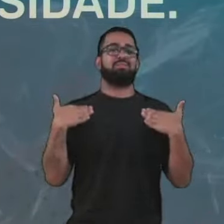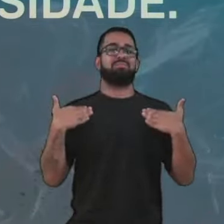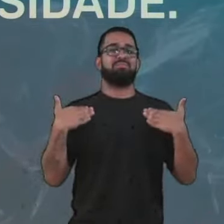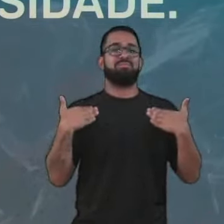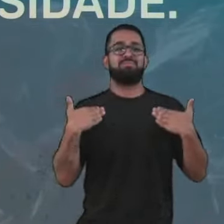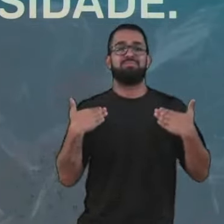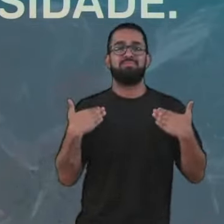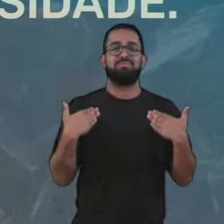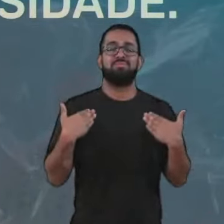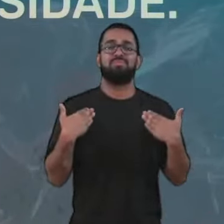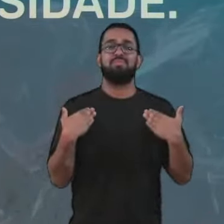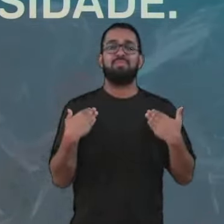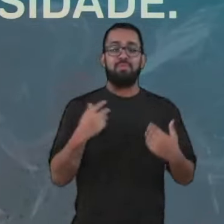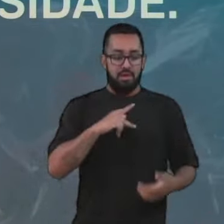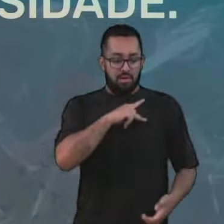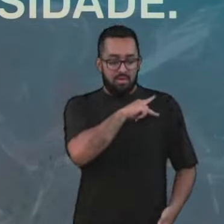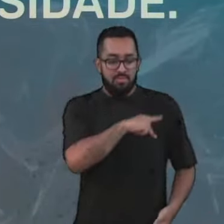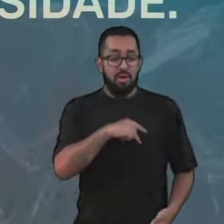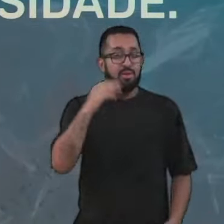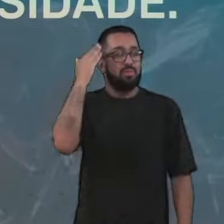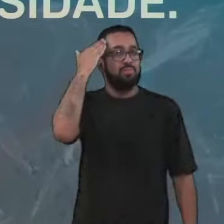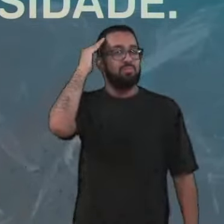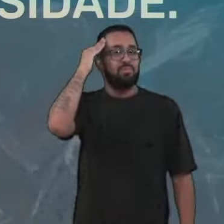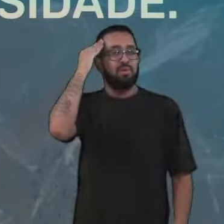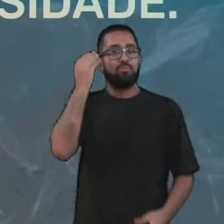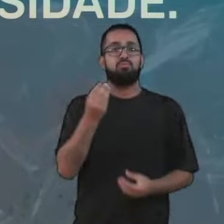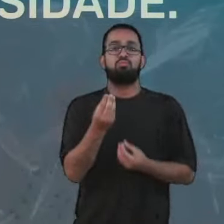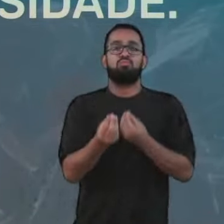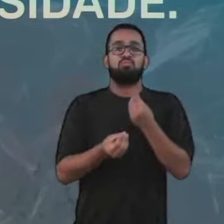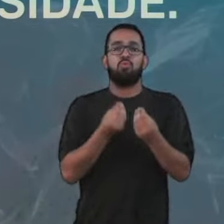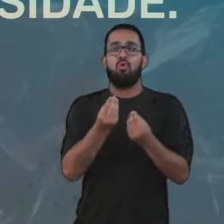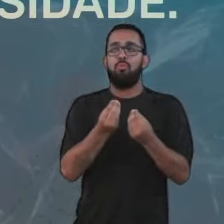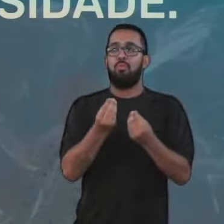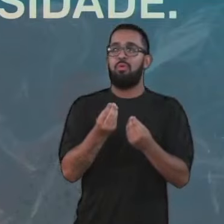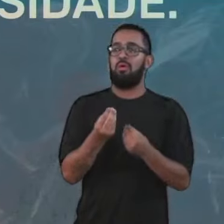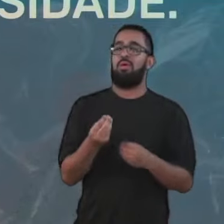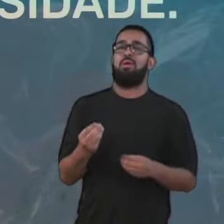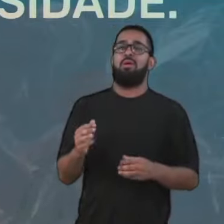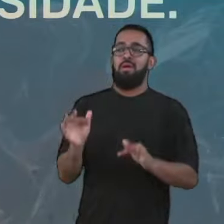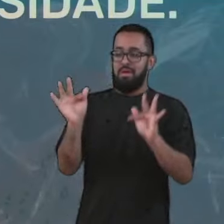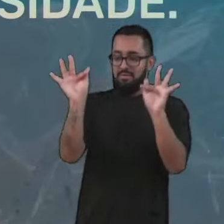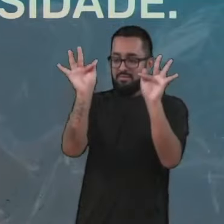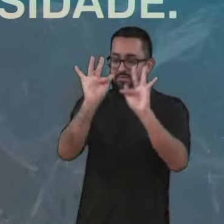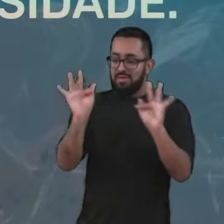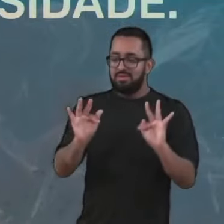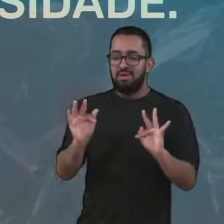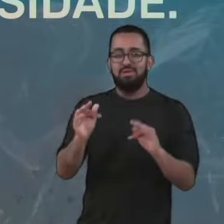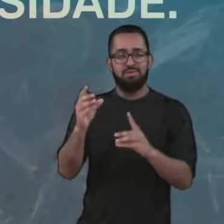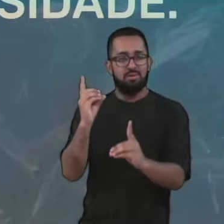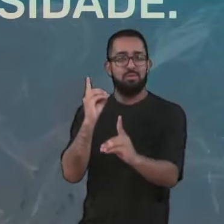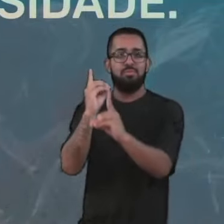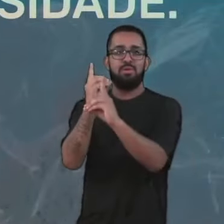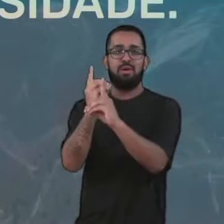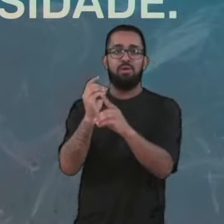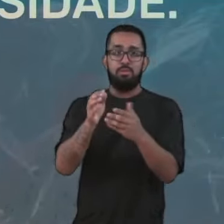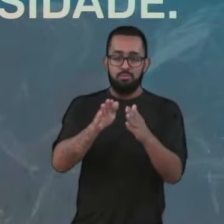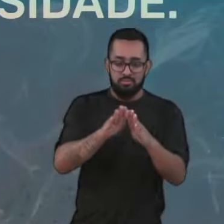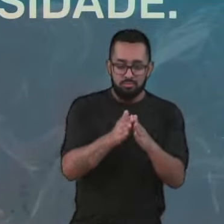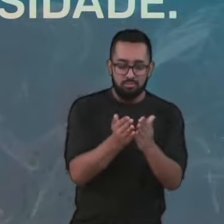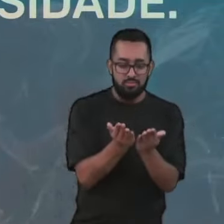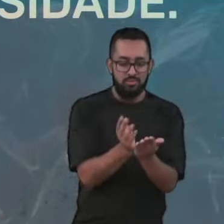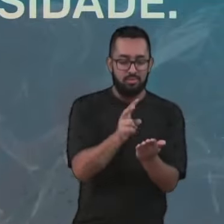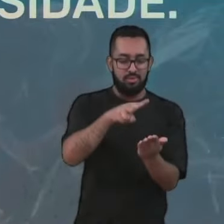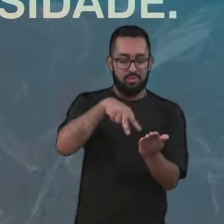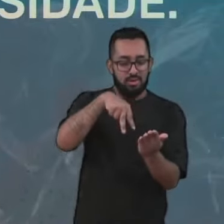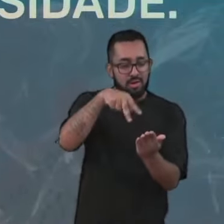contente. Quem está falando aqui? O apóstolo Paulo, escritor de mais da metade dos livros do Novo Testamento. Estudou aos pés